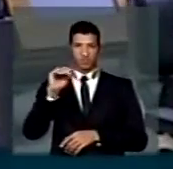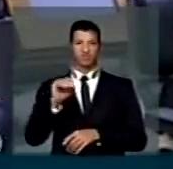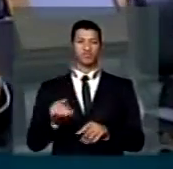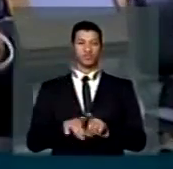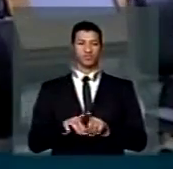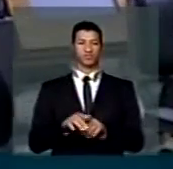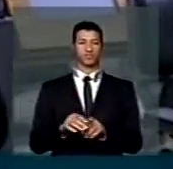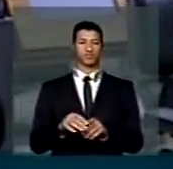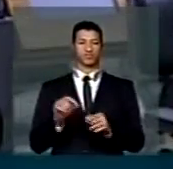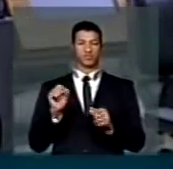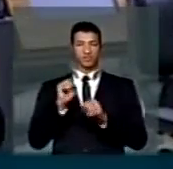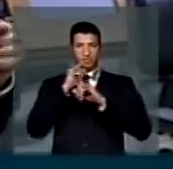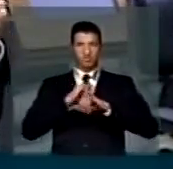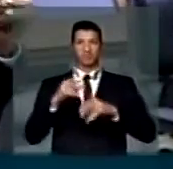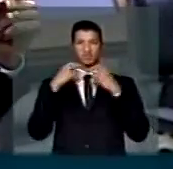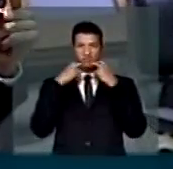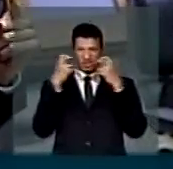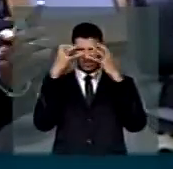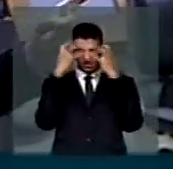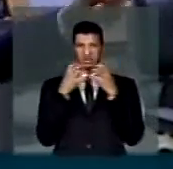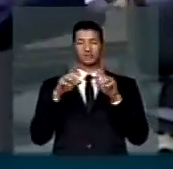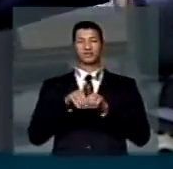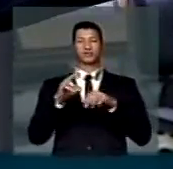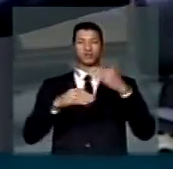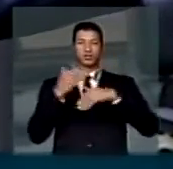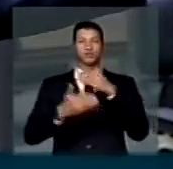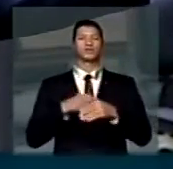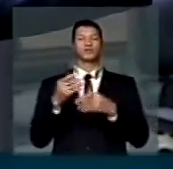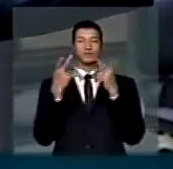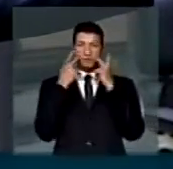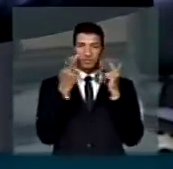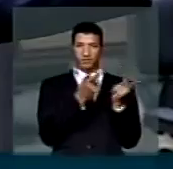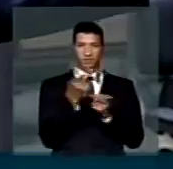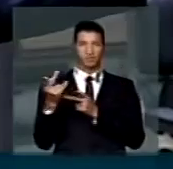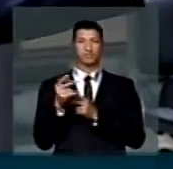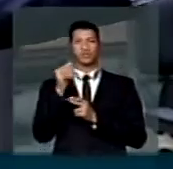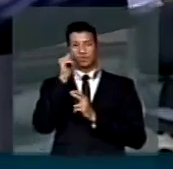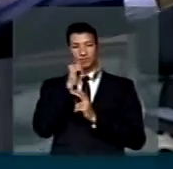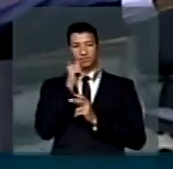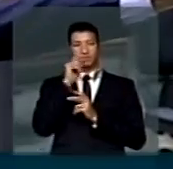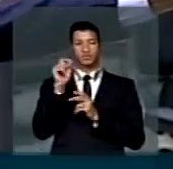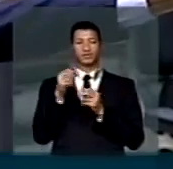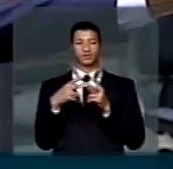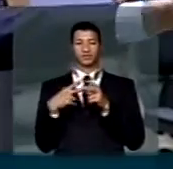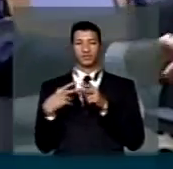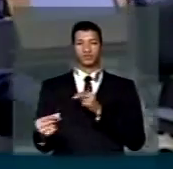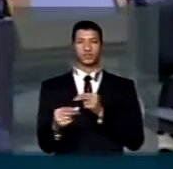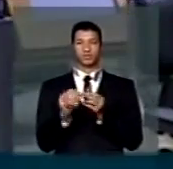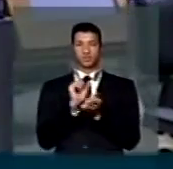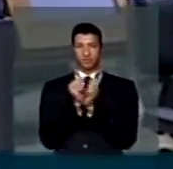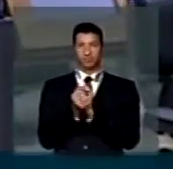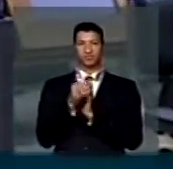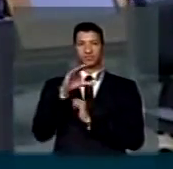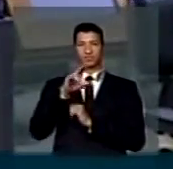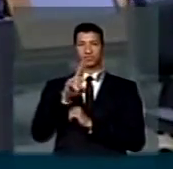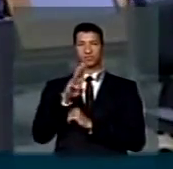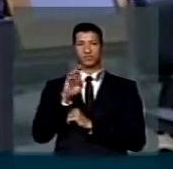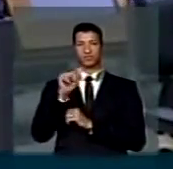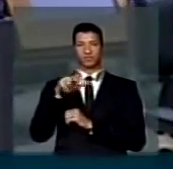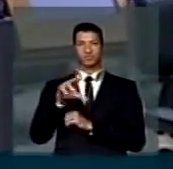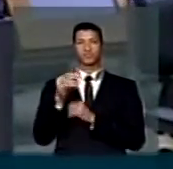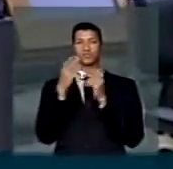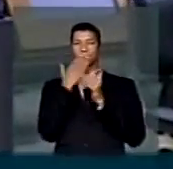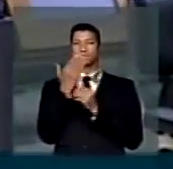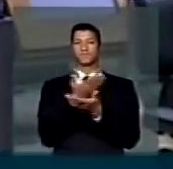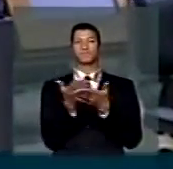pouco, o Molon, se dignar a dar uns poucos passos e visitar esta mulher que está fugindo da escravidão cubana e pede a nós